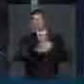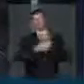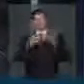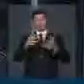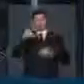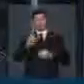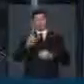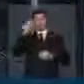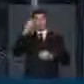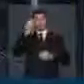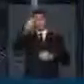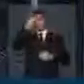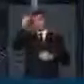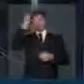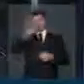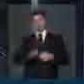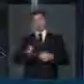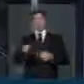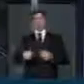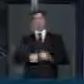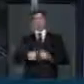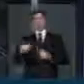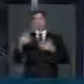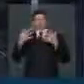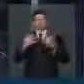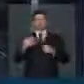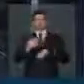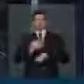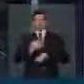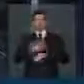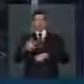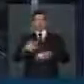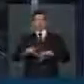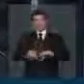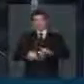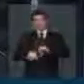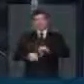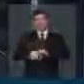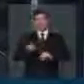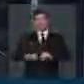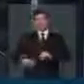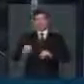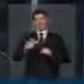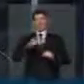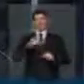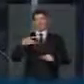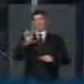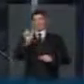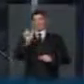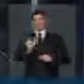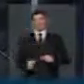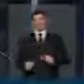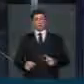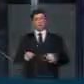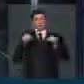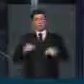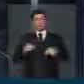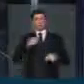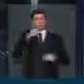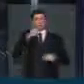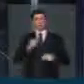que 50 milhões de pessoas não sejam submetidas a essa extorsão permanente dos planos de saúde. Isso se eu